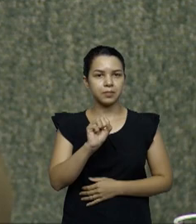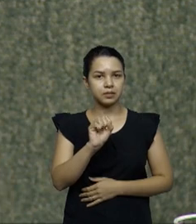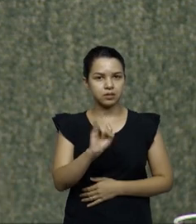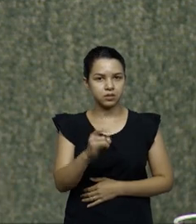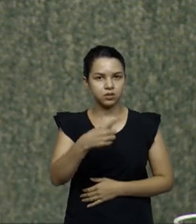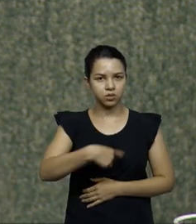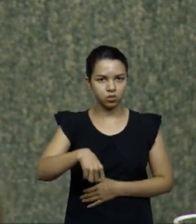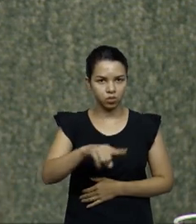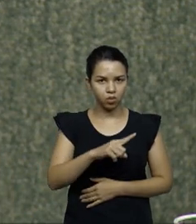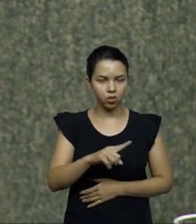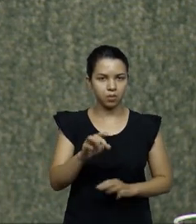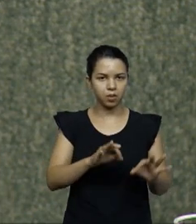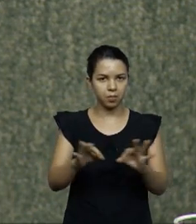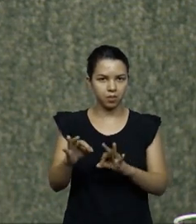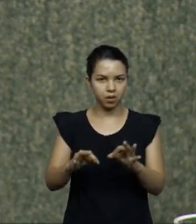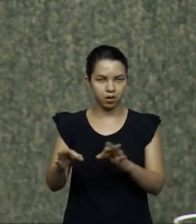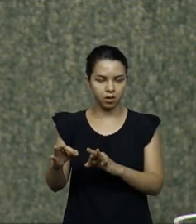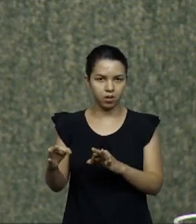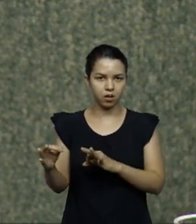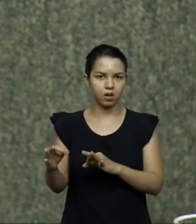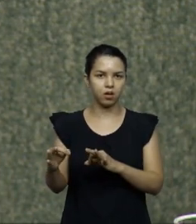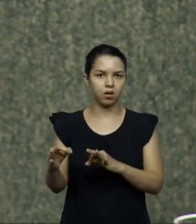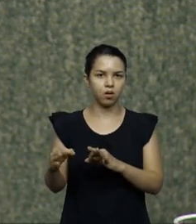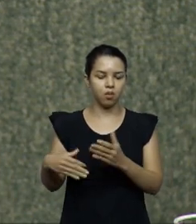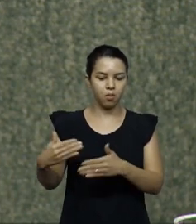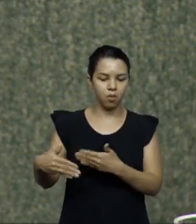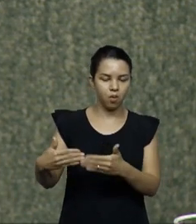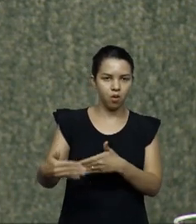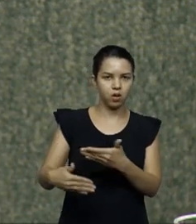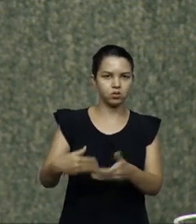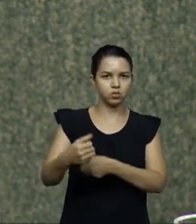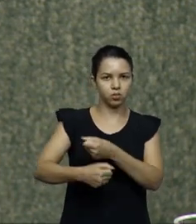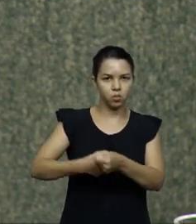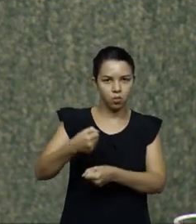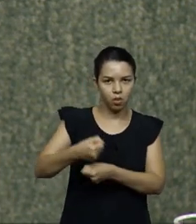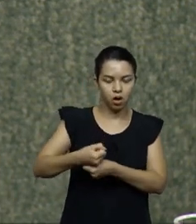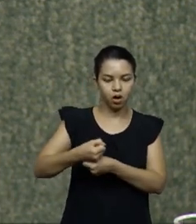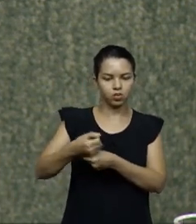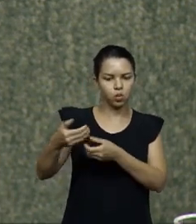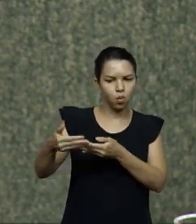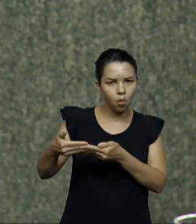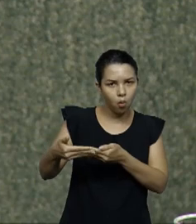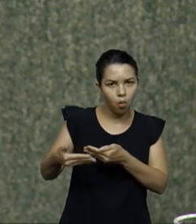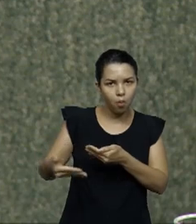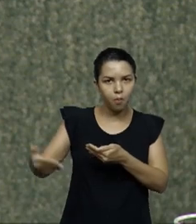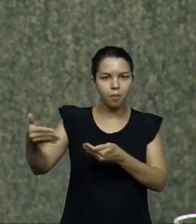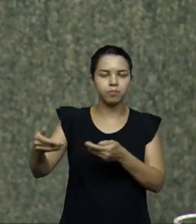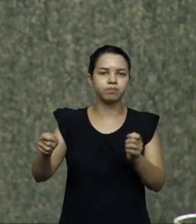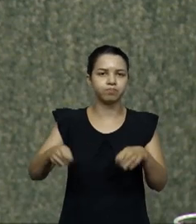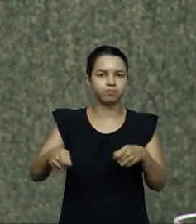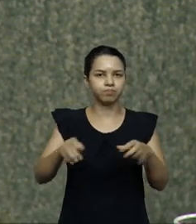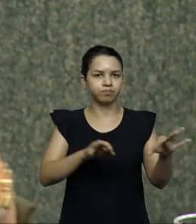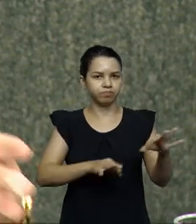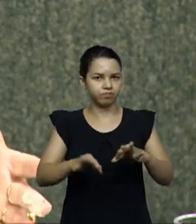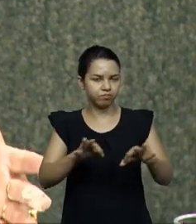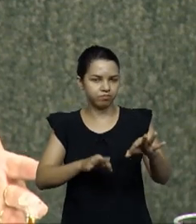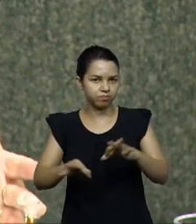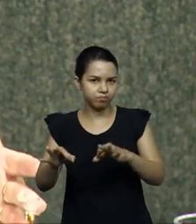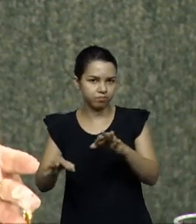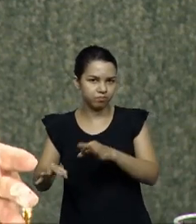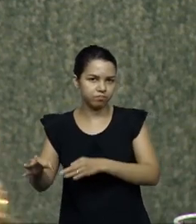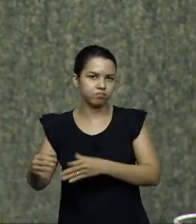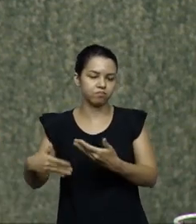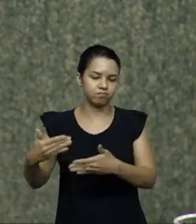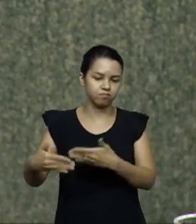aquele processo no início do ano nós teremos mais condições de organizar o processo de forma